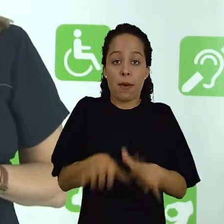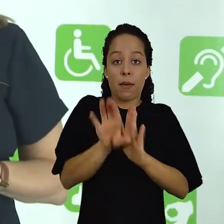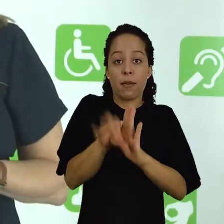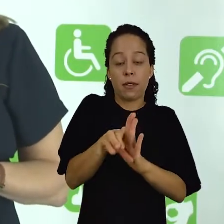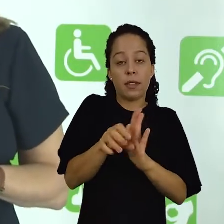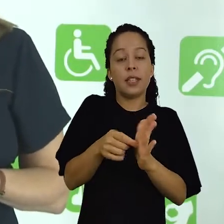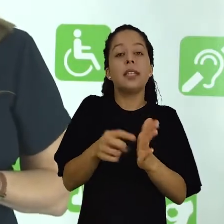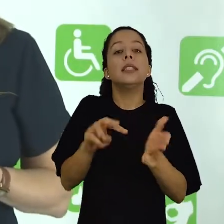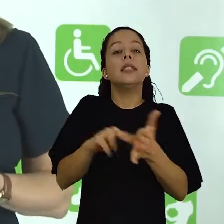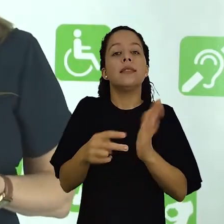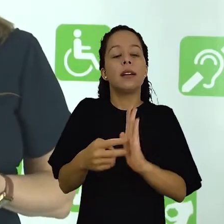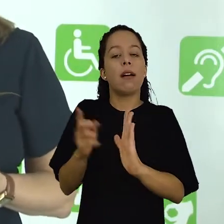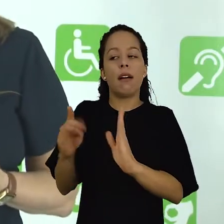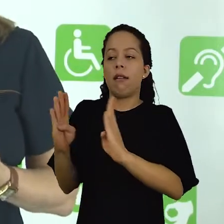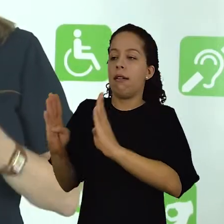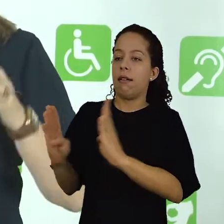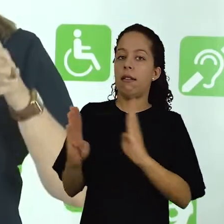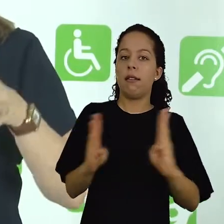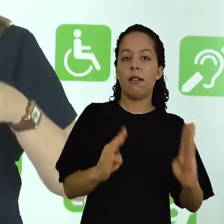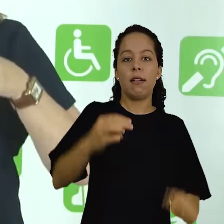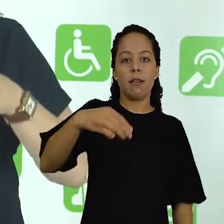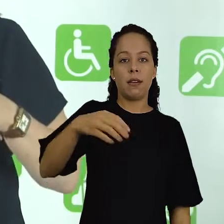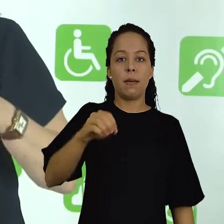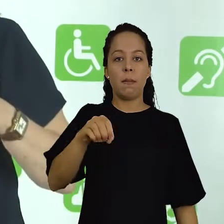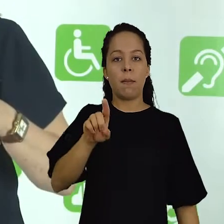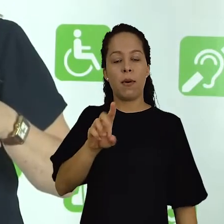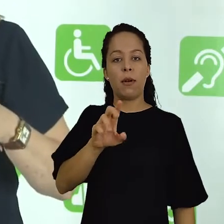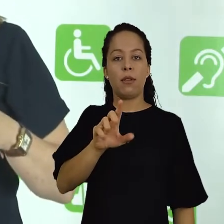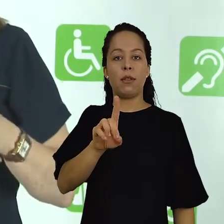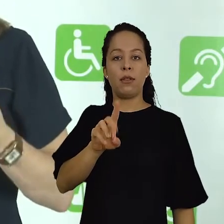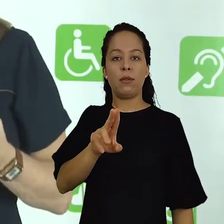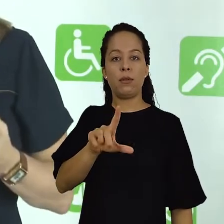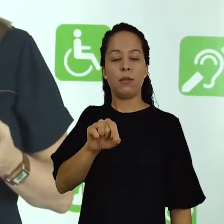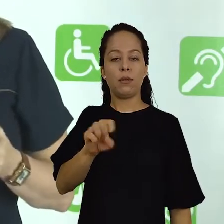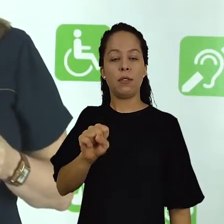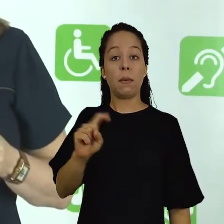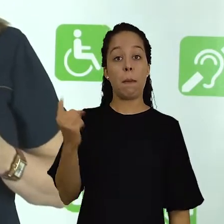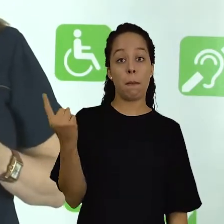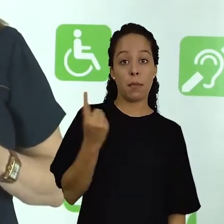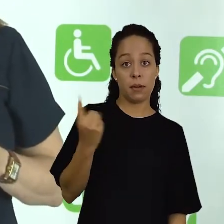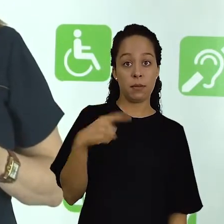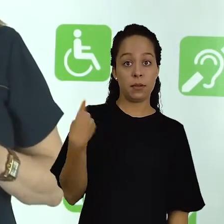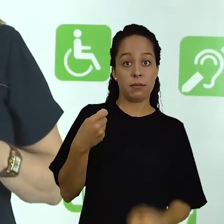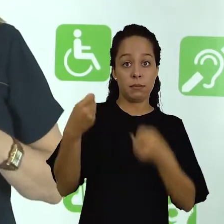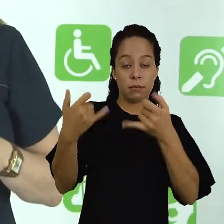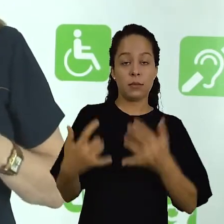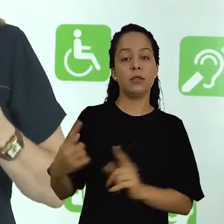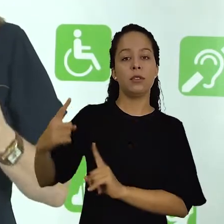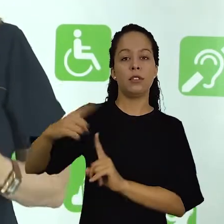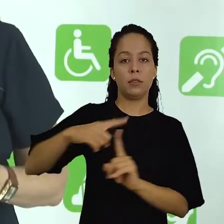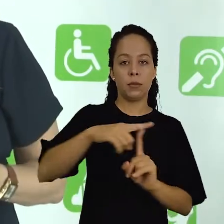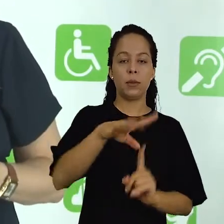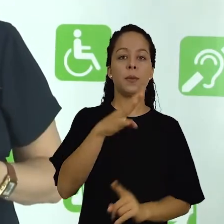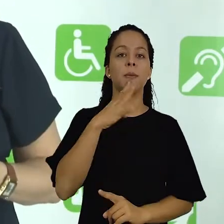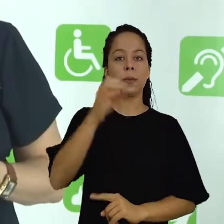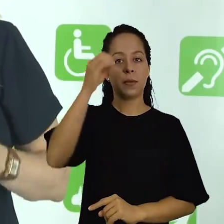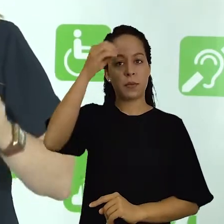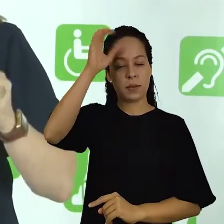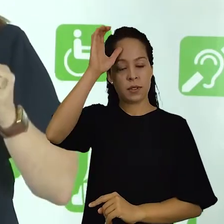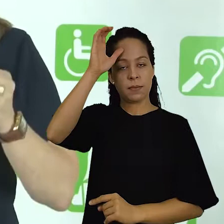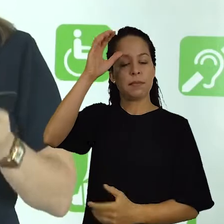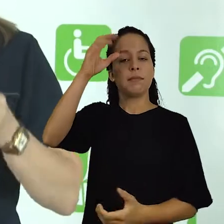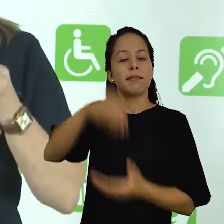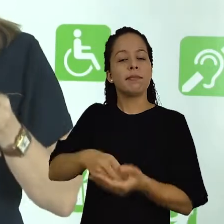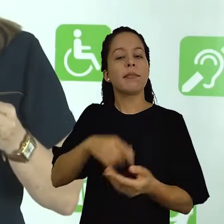apresentado na forma de módulos. E o primeiro módulo sobre o qual nós vamos falar é sobre tipos de conhecimento,